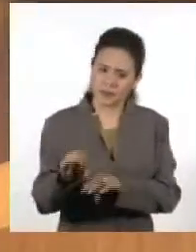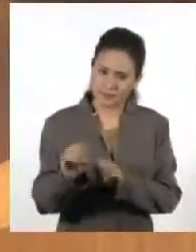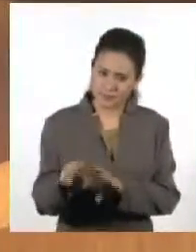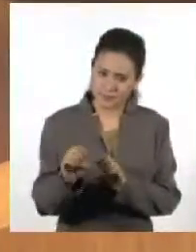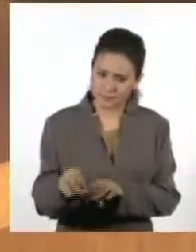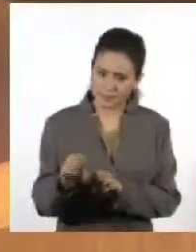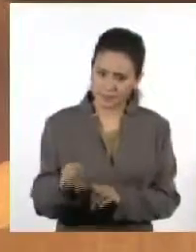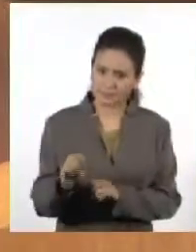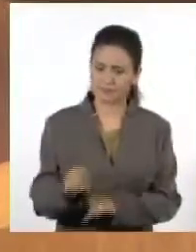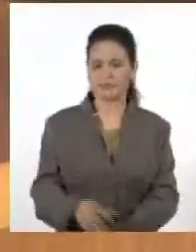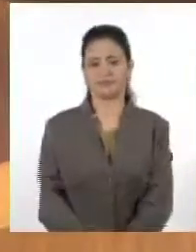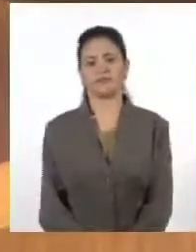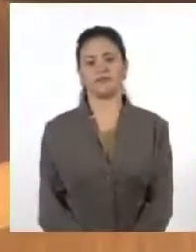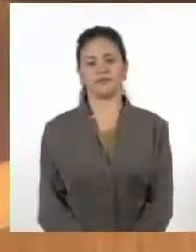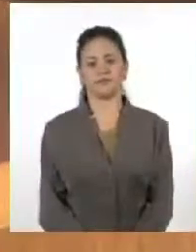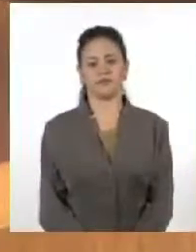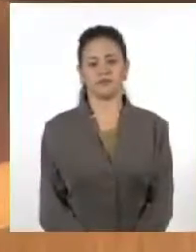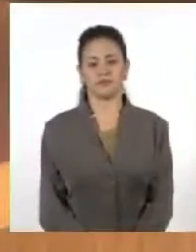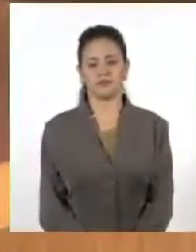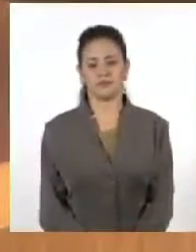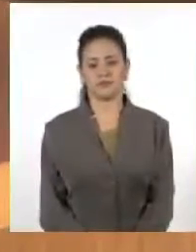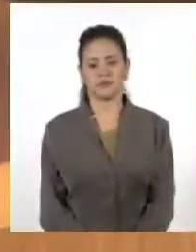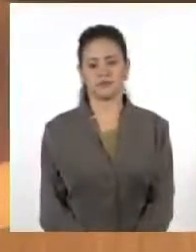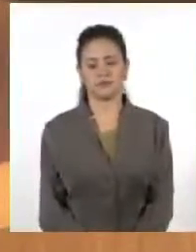segurança que no vermelho